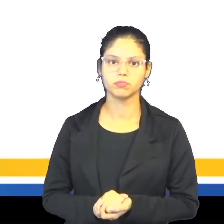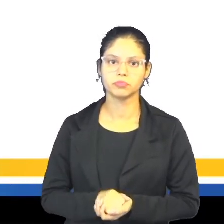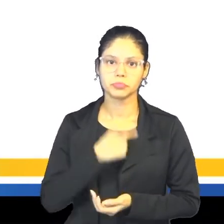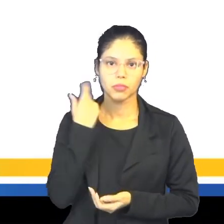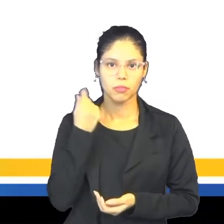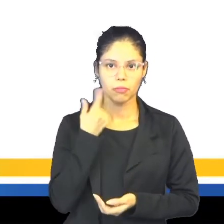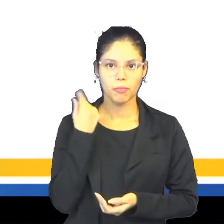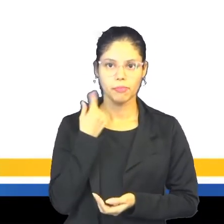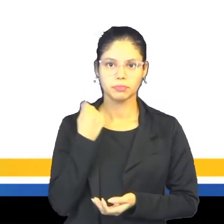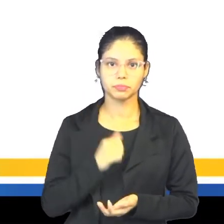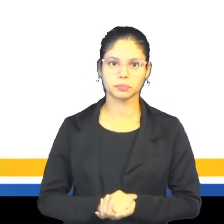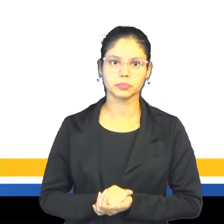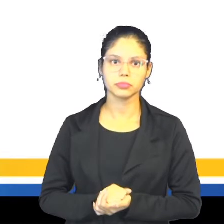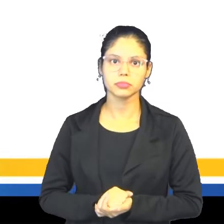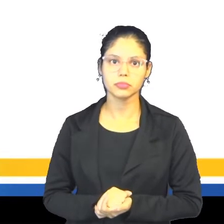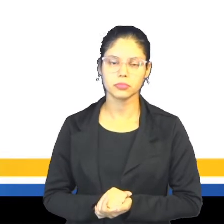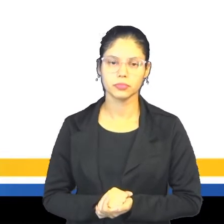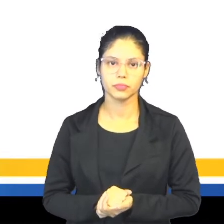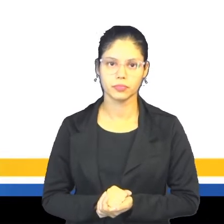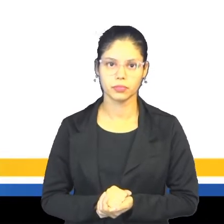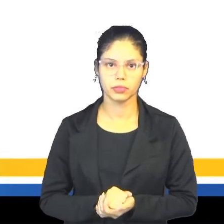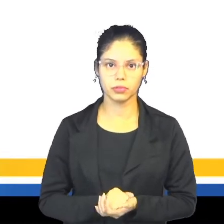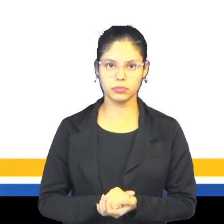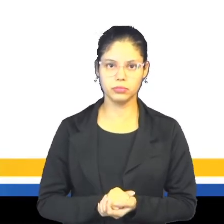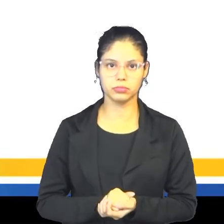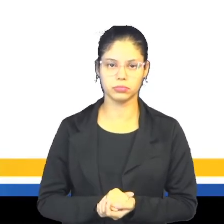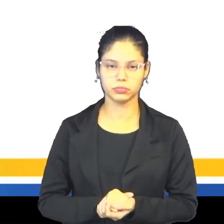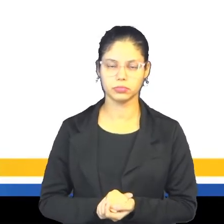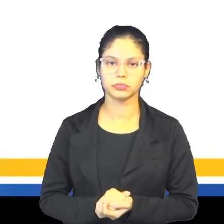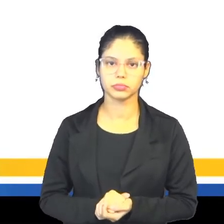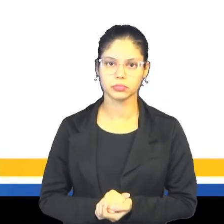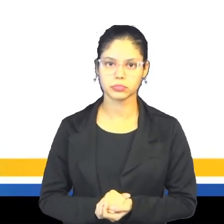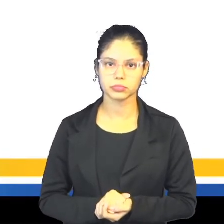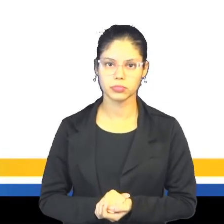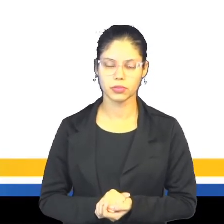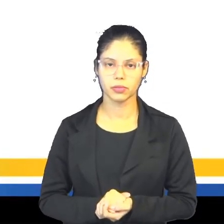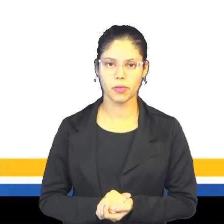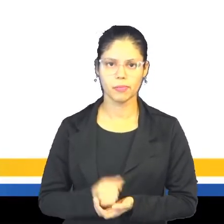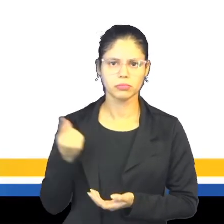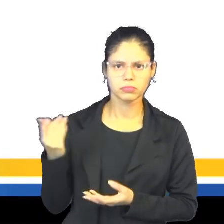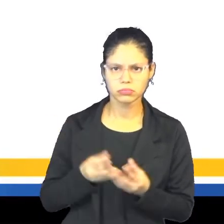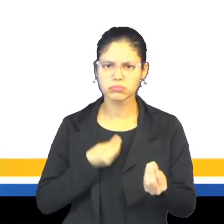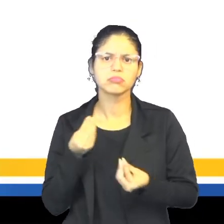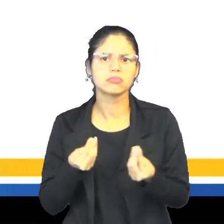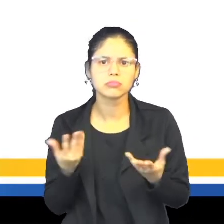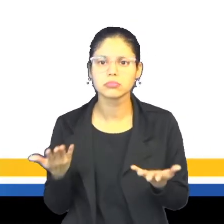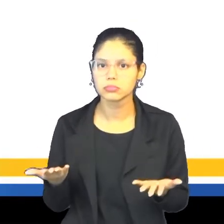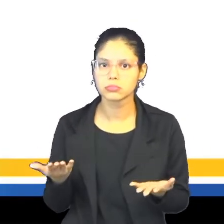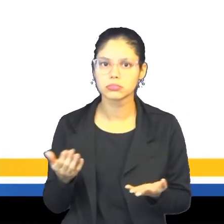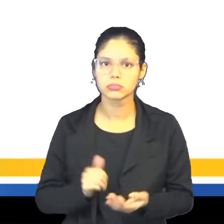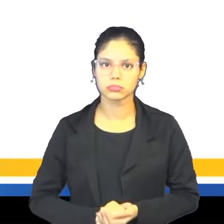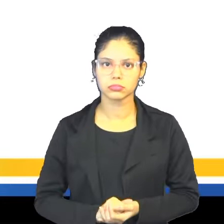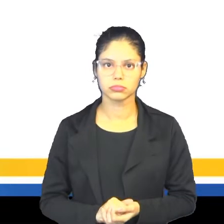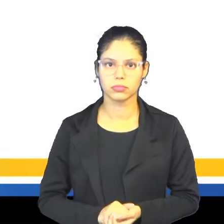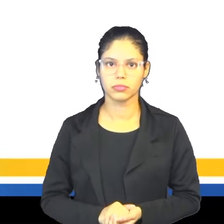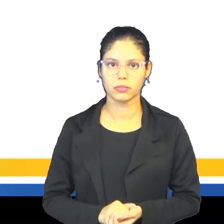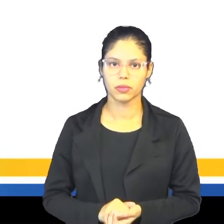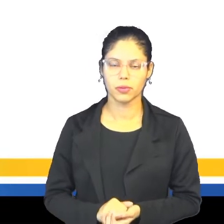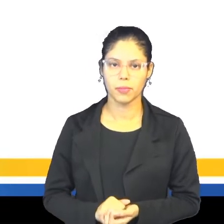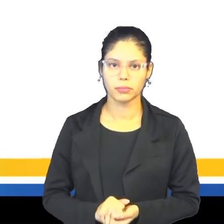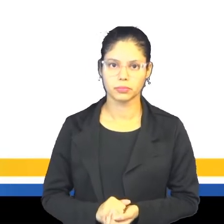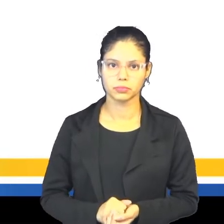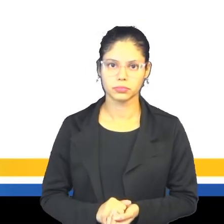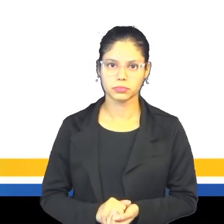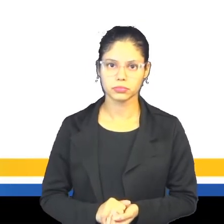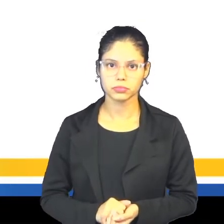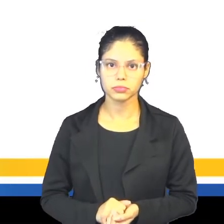né? Se não é assim, como? Né? Ou seja, se não é assim, como é que é então? Se não somos nós